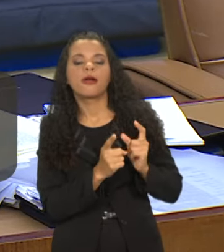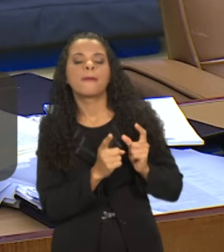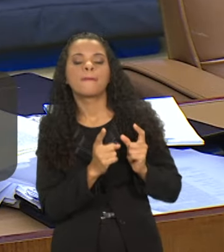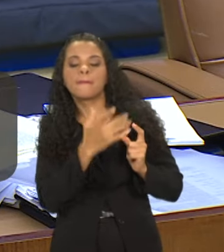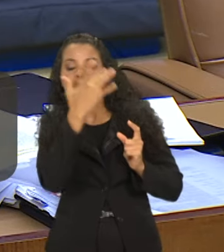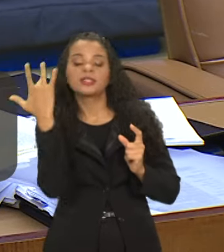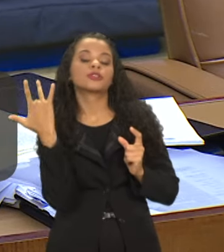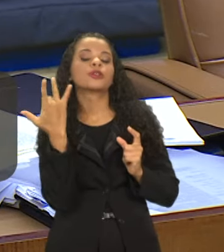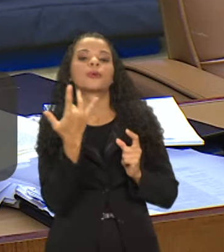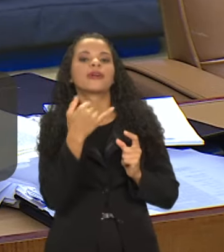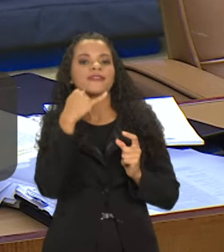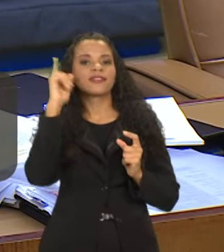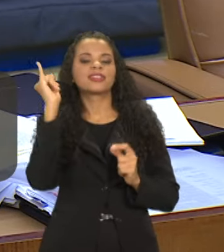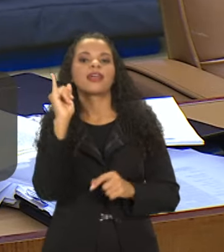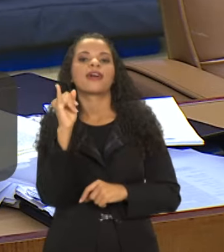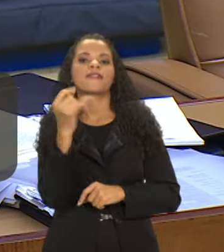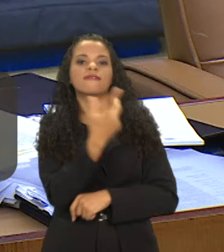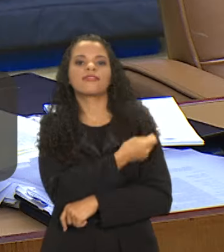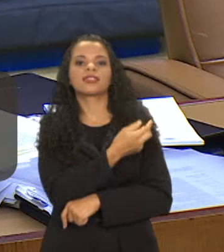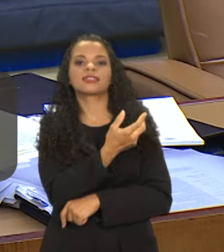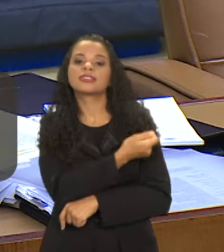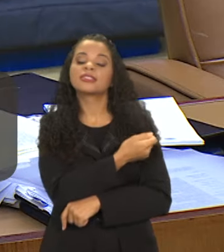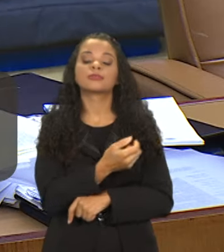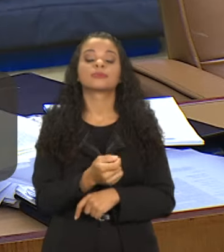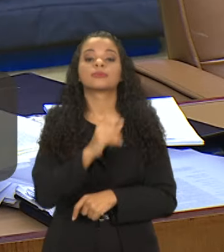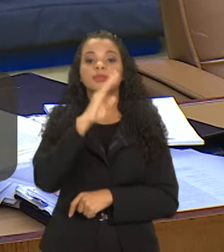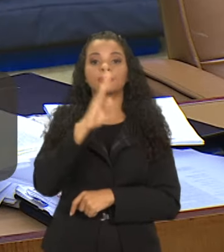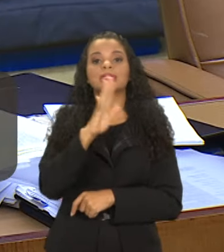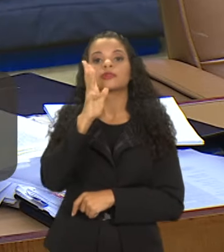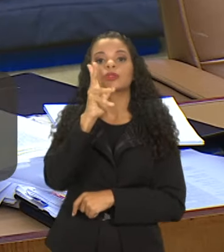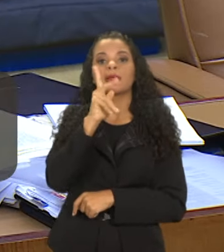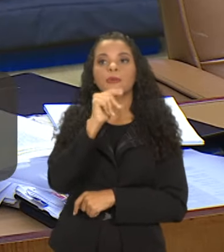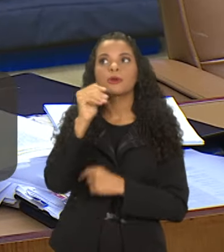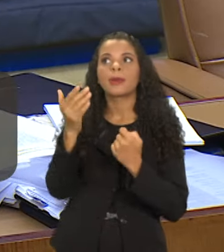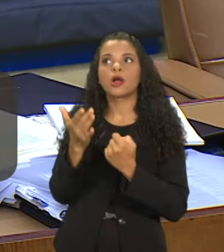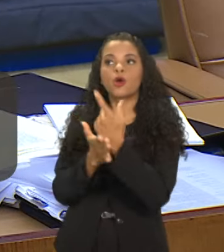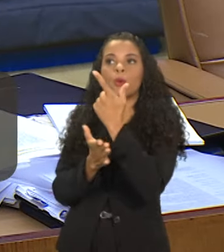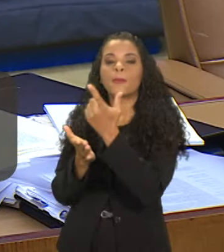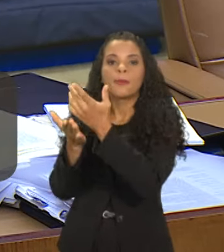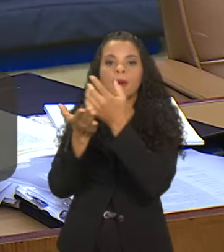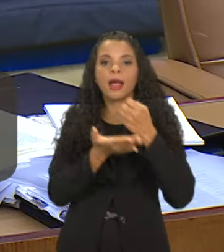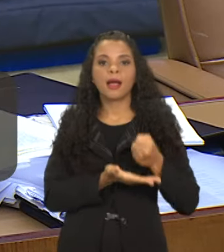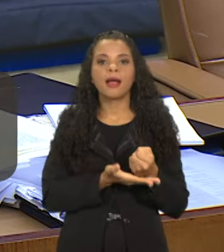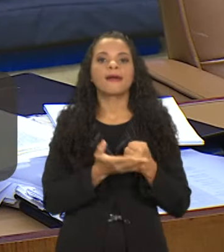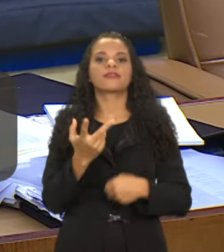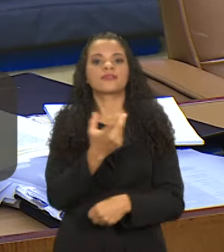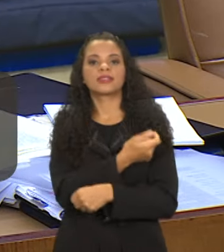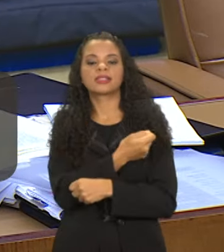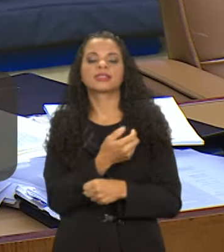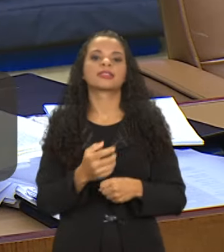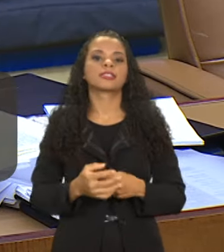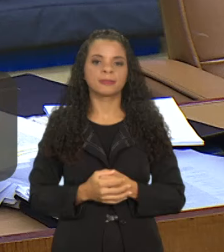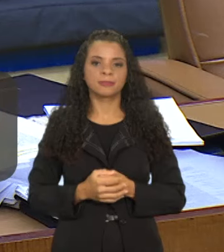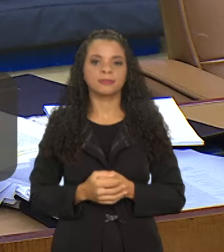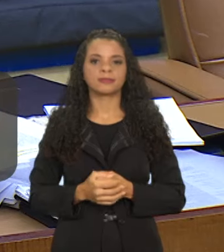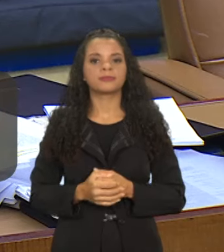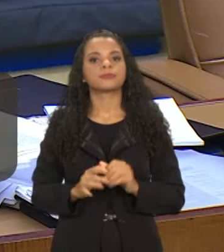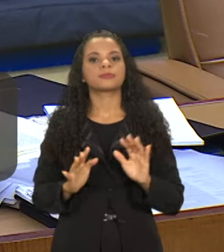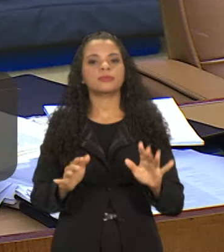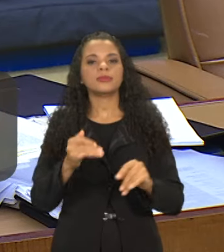para importar a vacina. E aqui é importante, porque, infelizmente, o ser humano tem